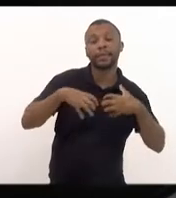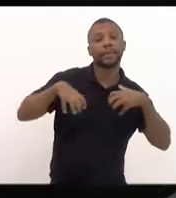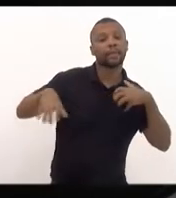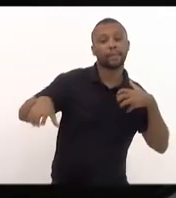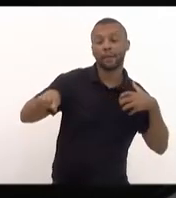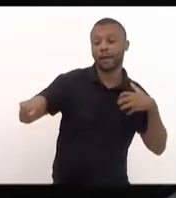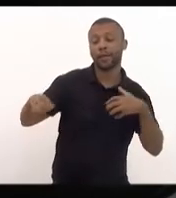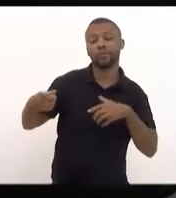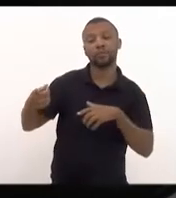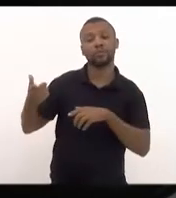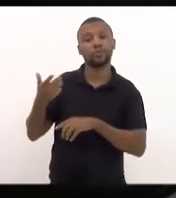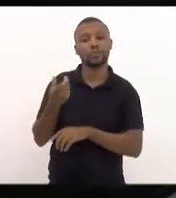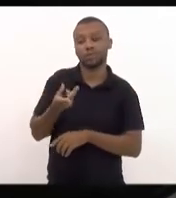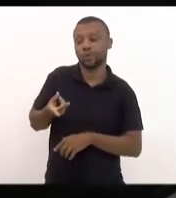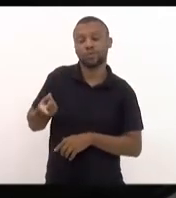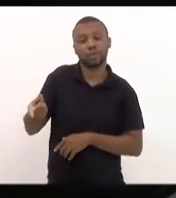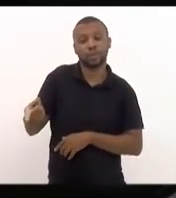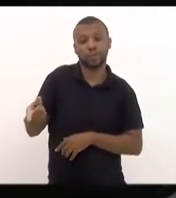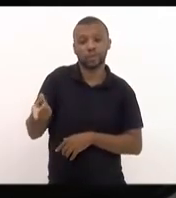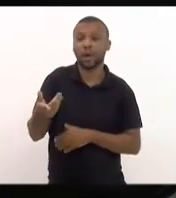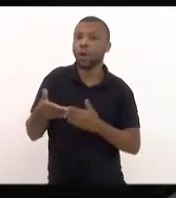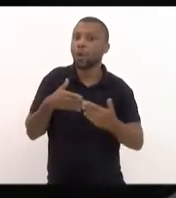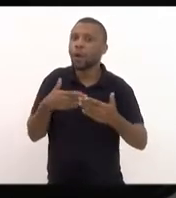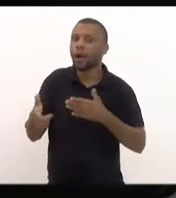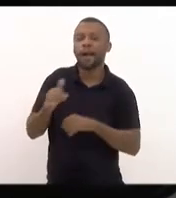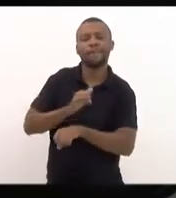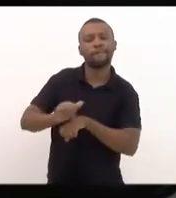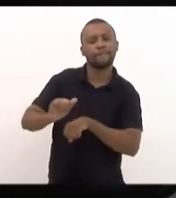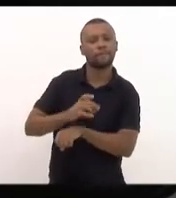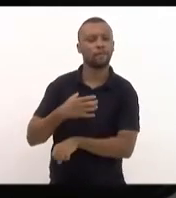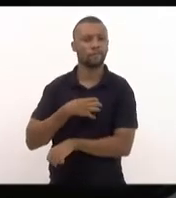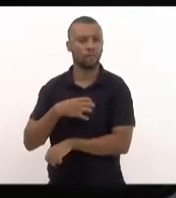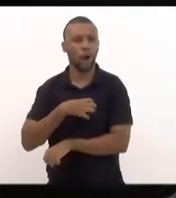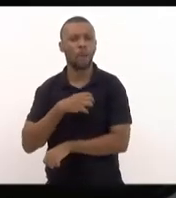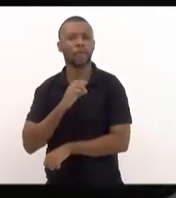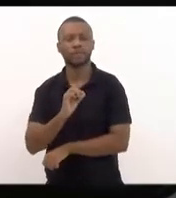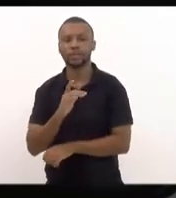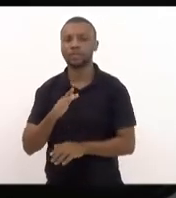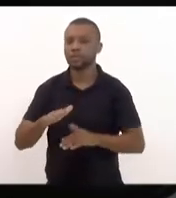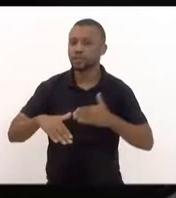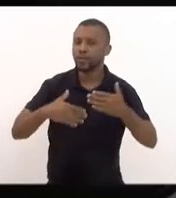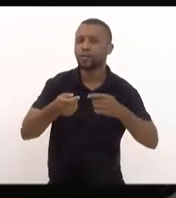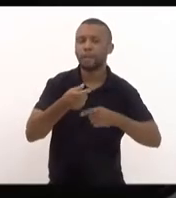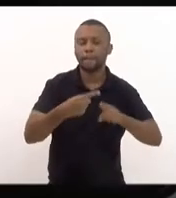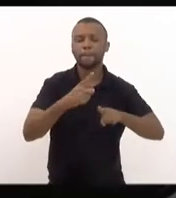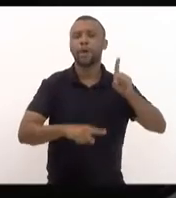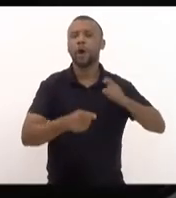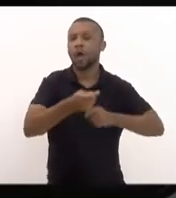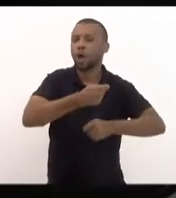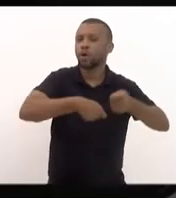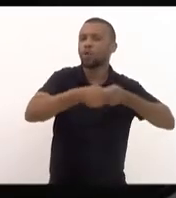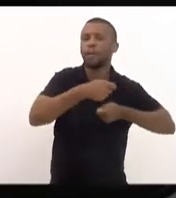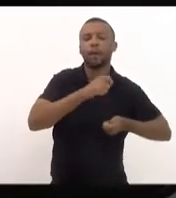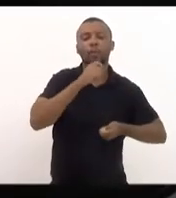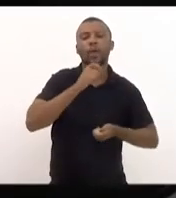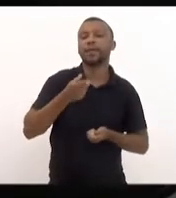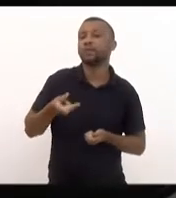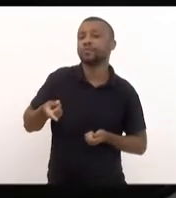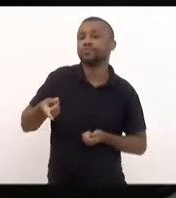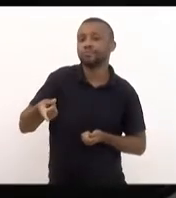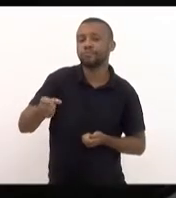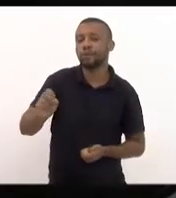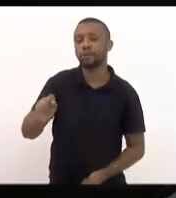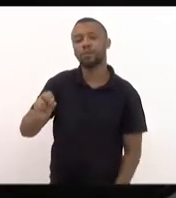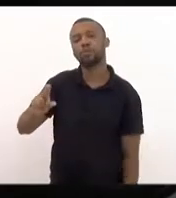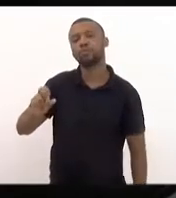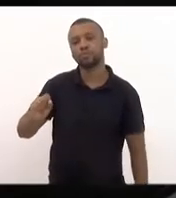desenvolvimento econômico que não prevê sustentabilidade, não só na questão do impacto direto naquela população que vive no entorno daquela